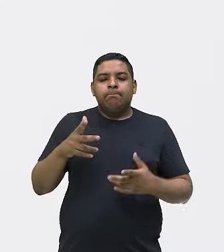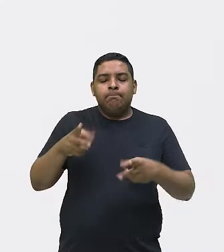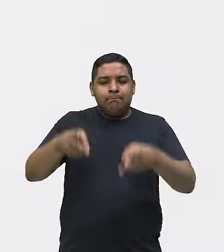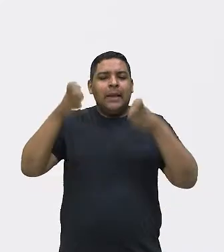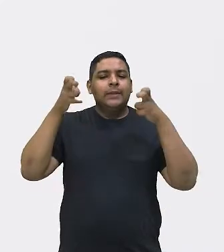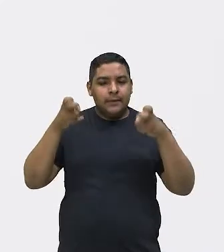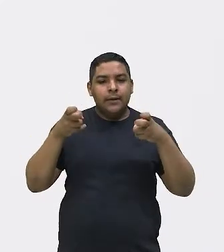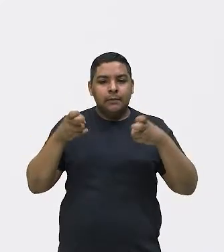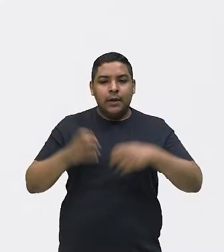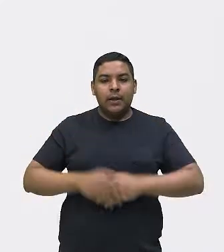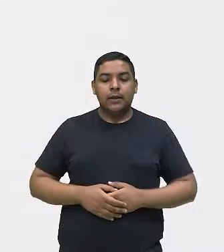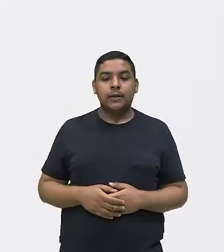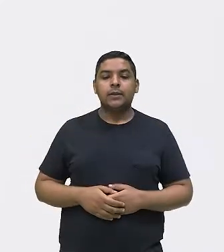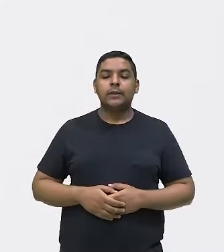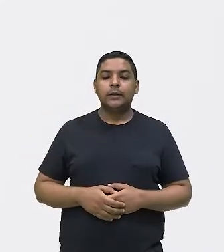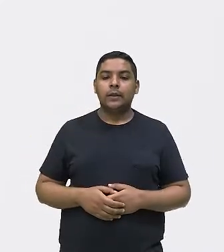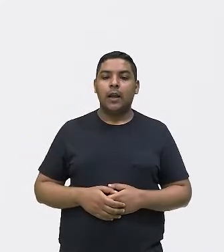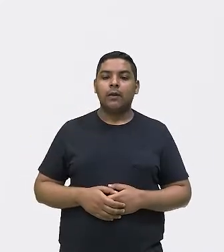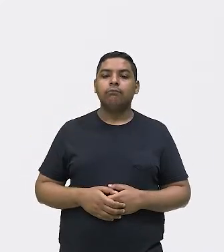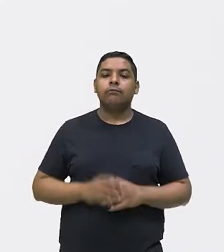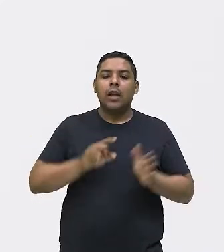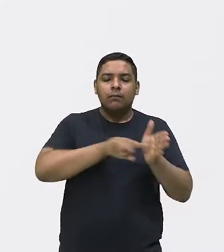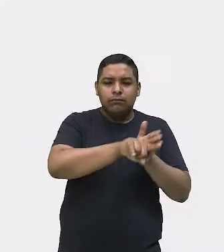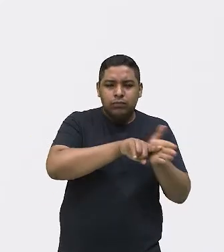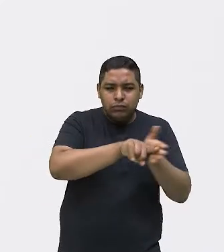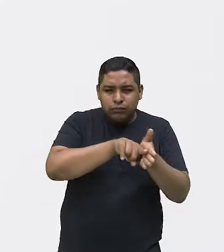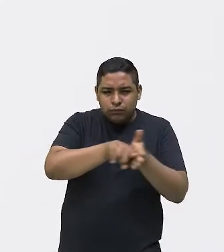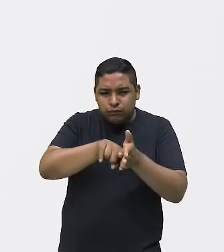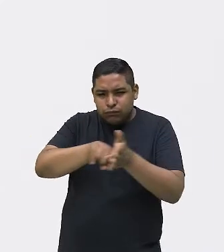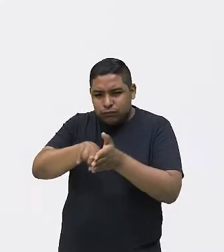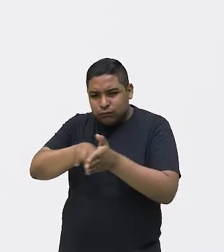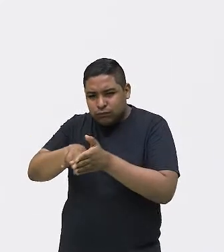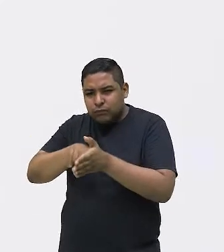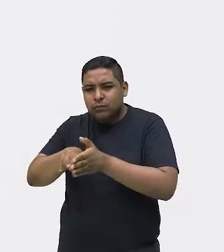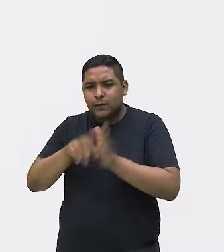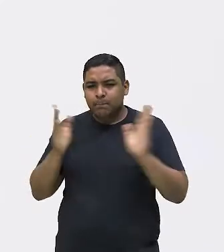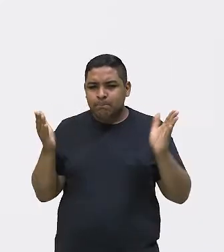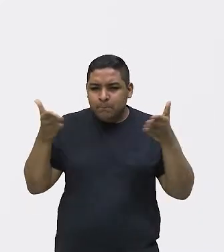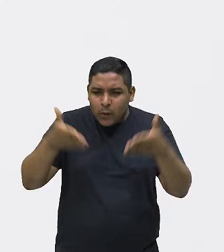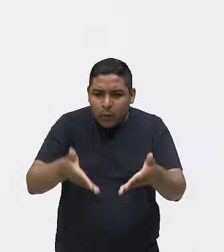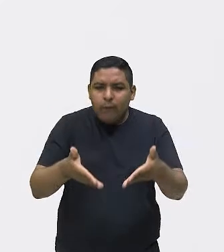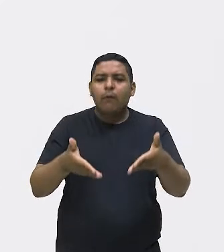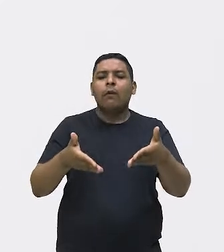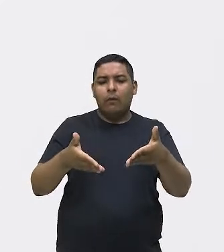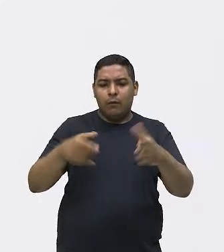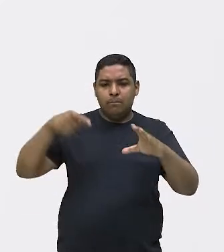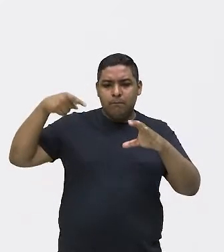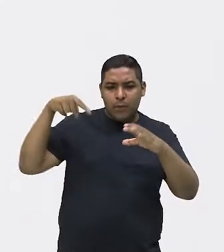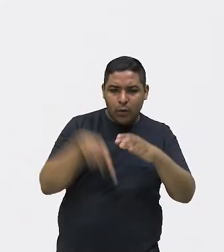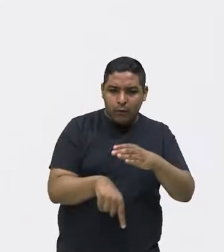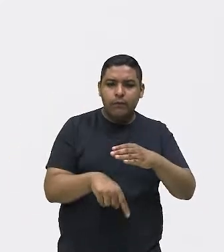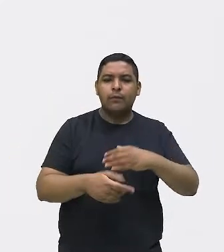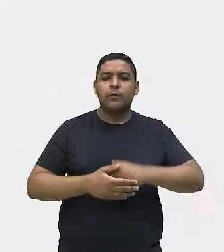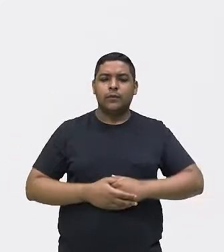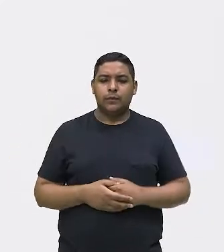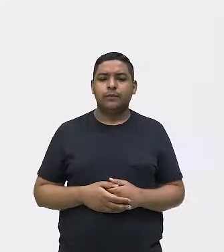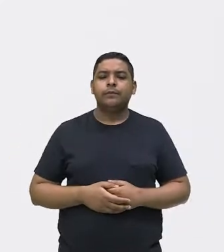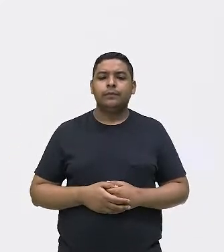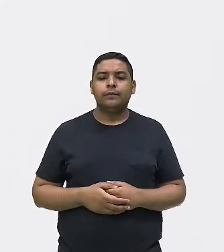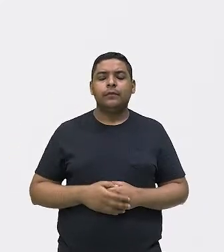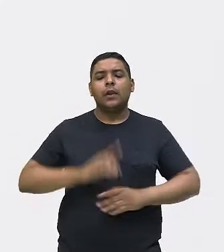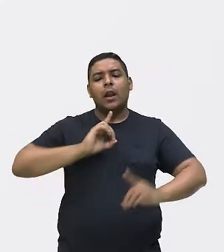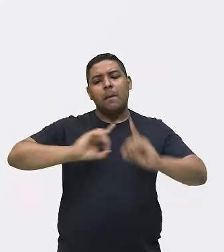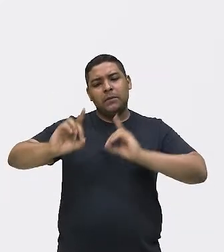quê? A um racionalismo, uma racionalidade profunda, que só é possível através